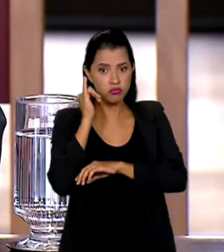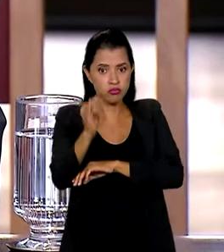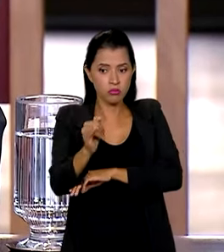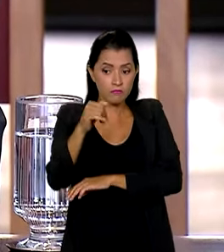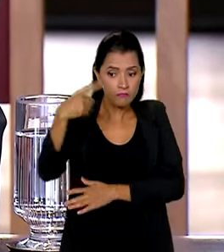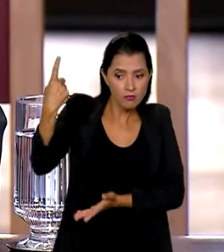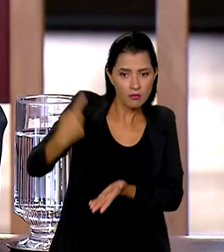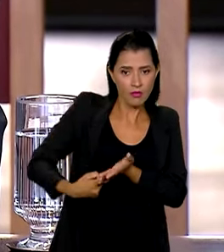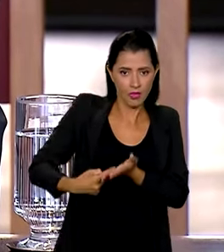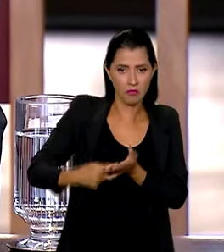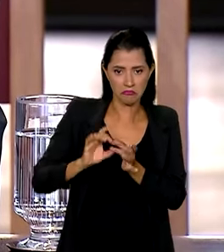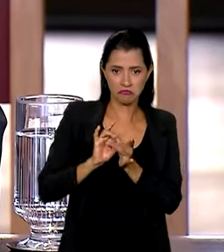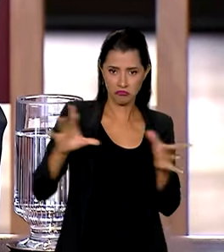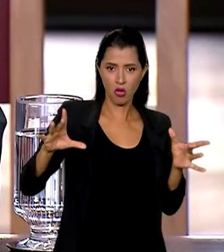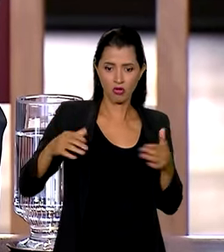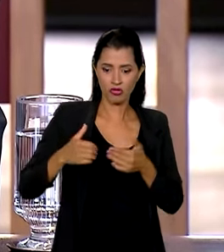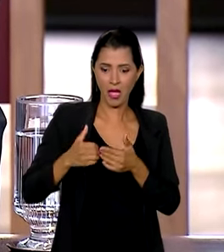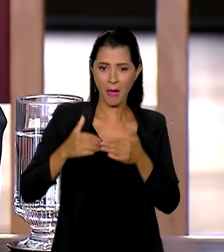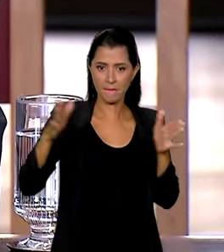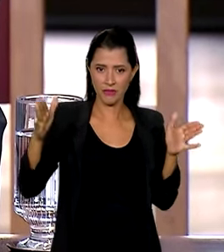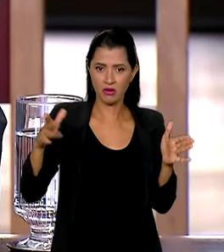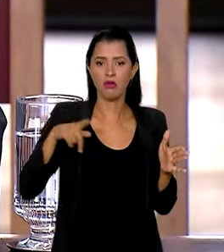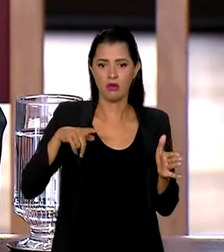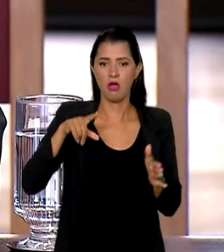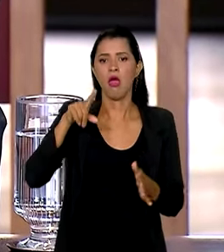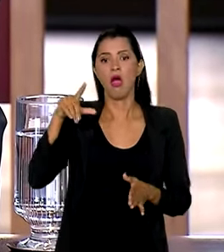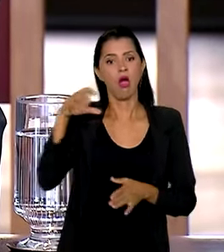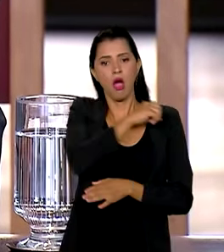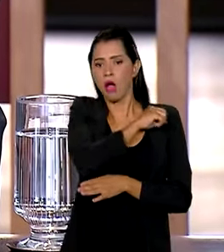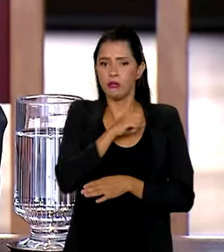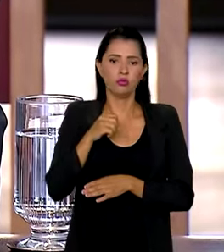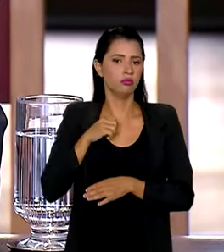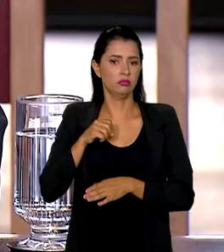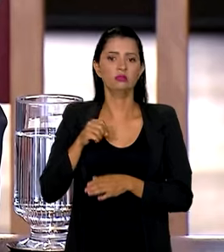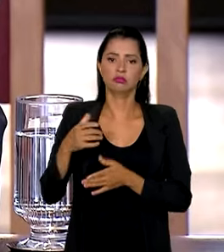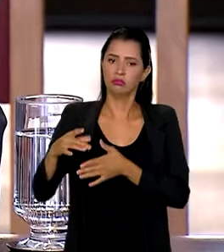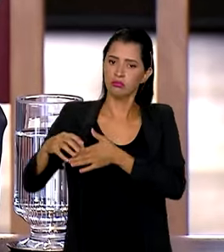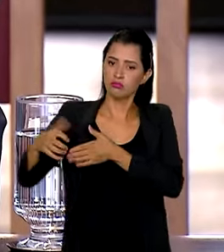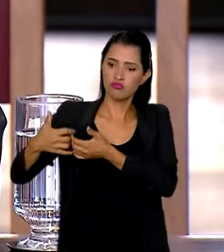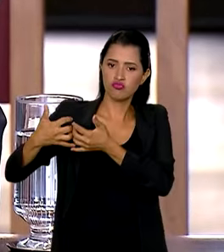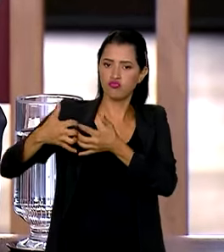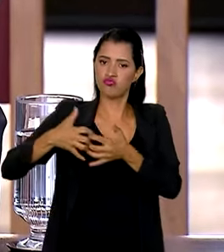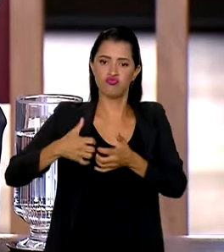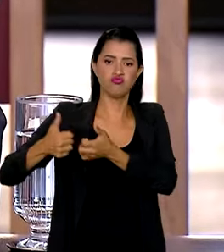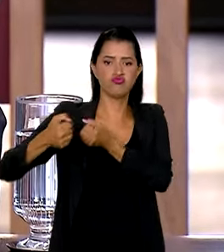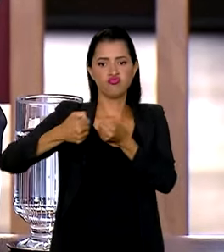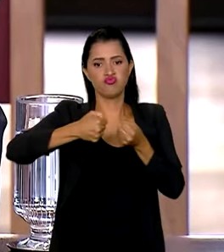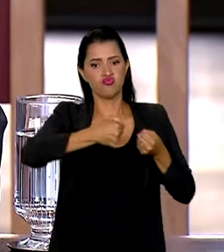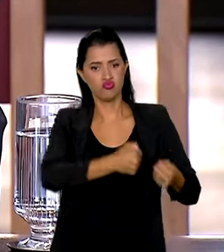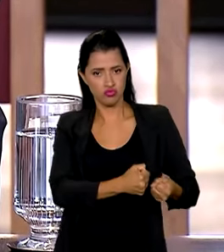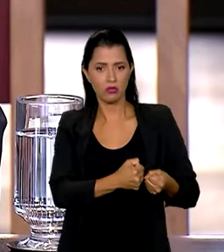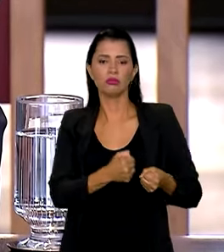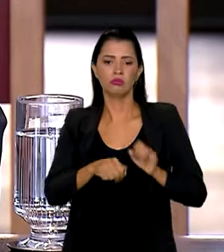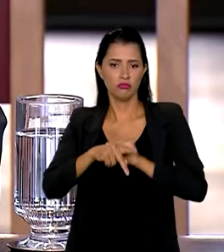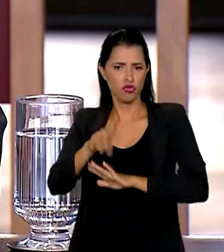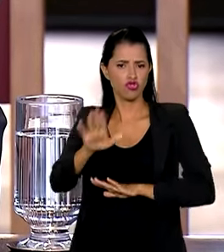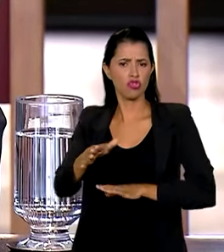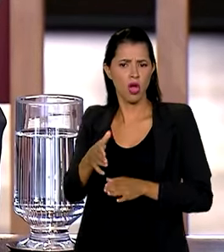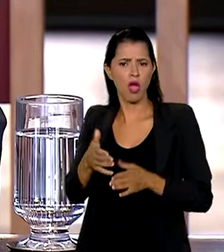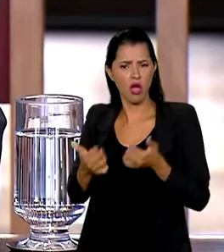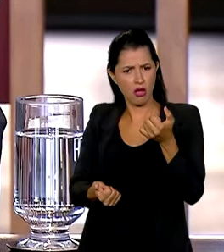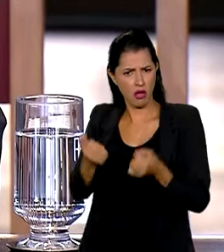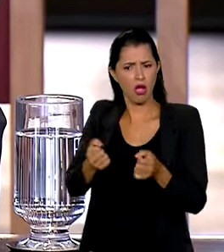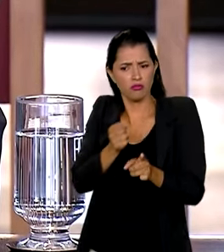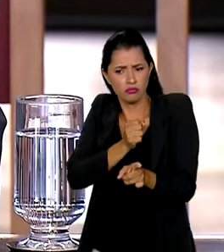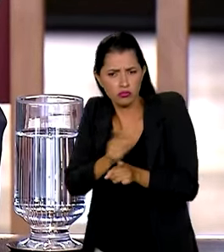a abertura da passagem serão rapidamente transportados por veículos já